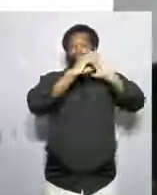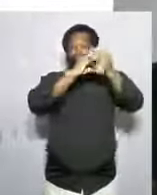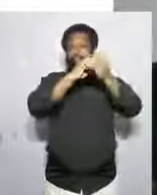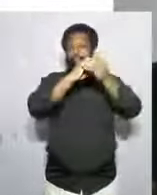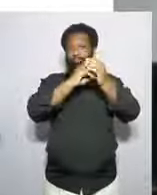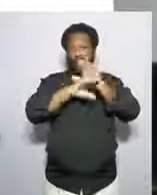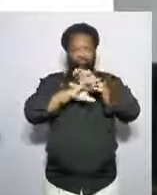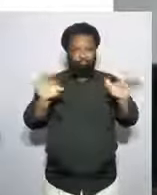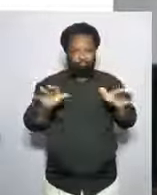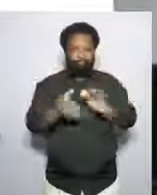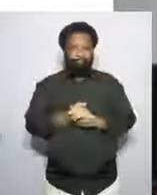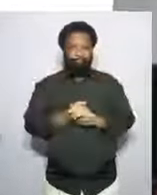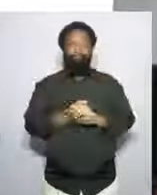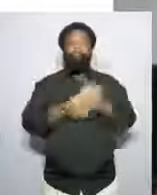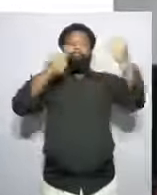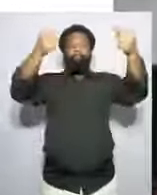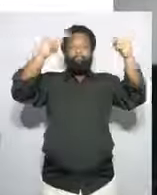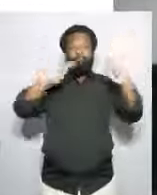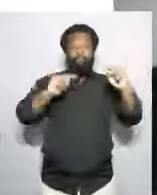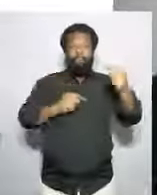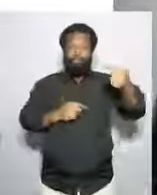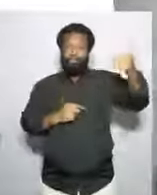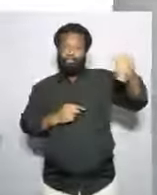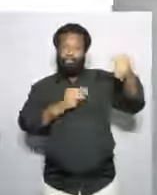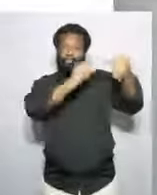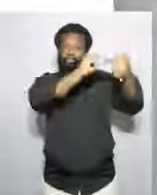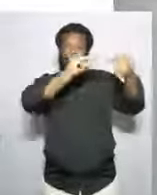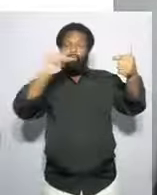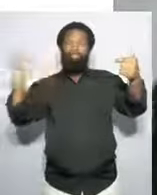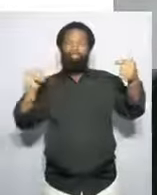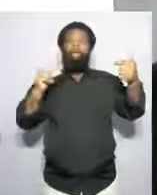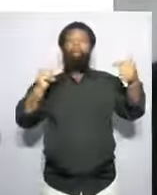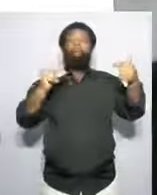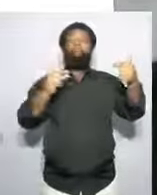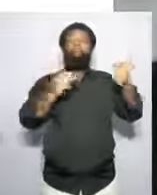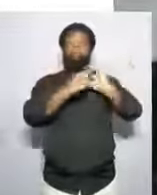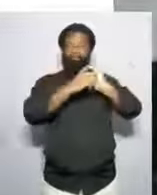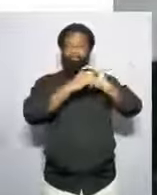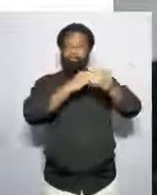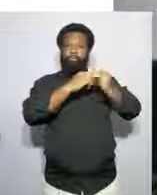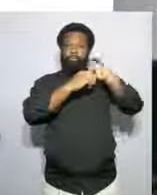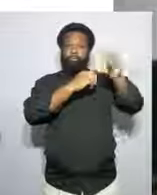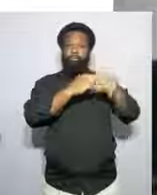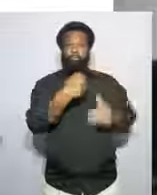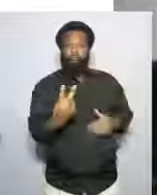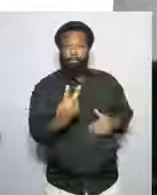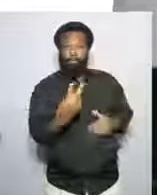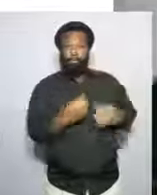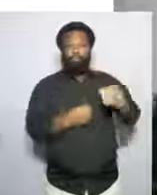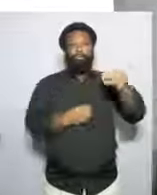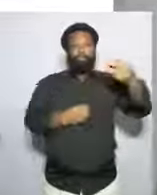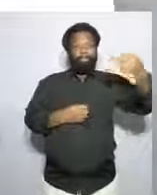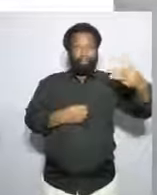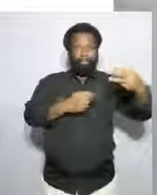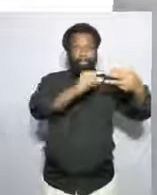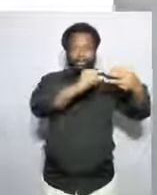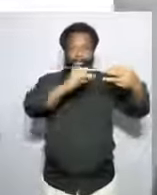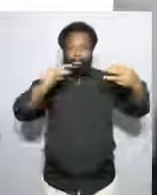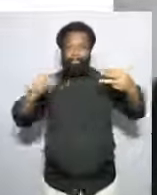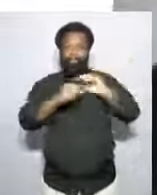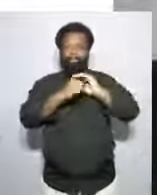camada eletrônica. Todos que estão no segundo período apresentam duas camadas. No terceiro